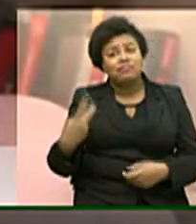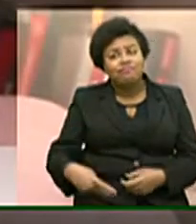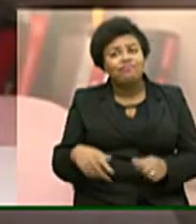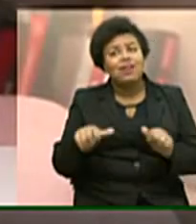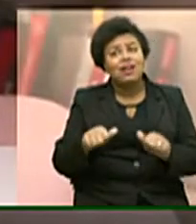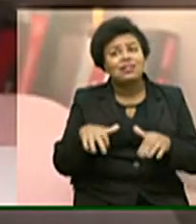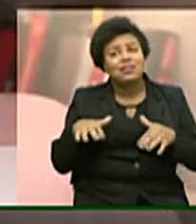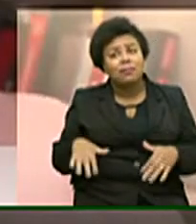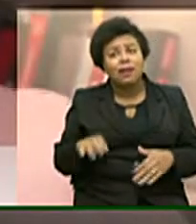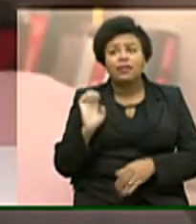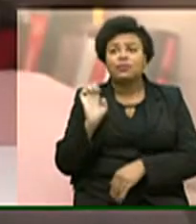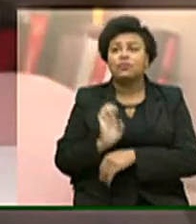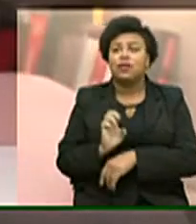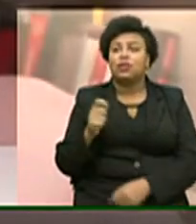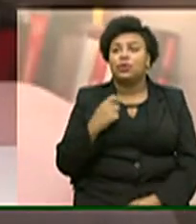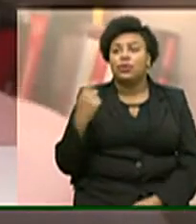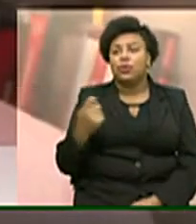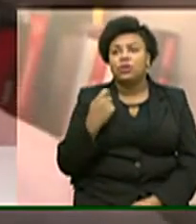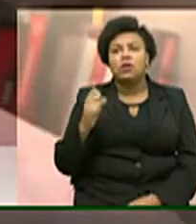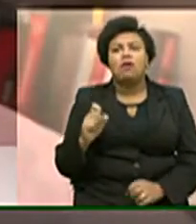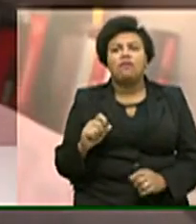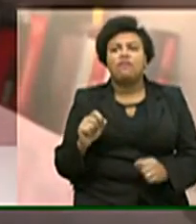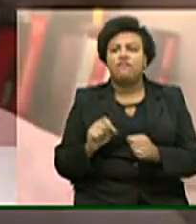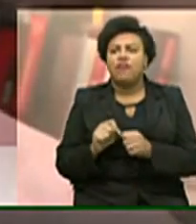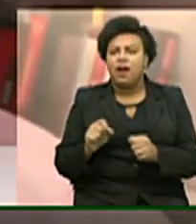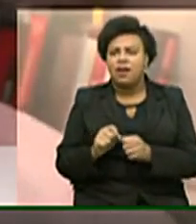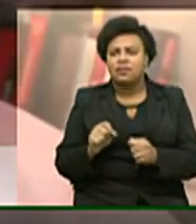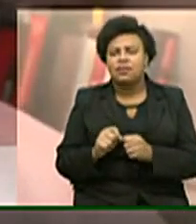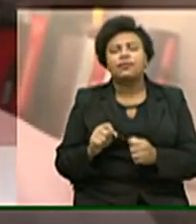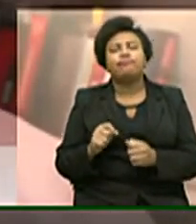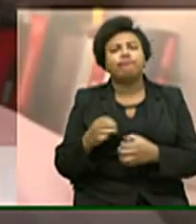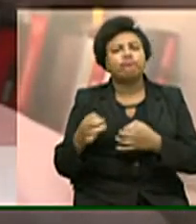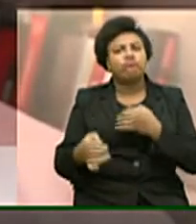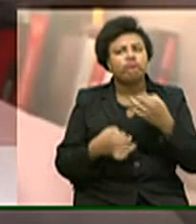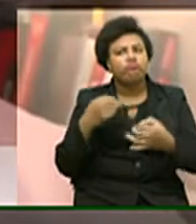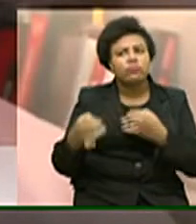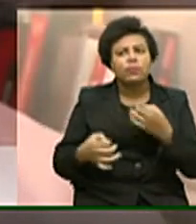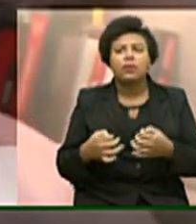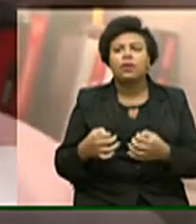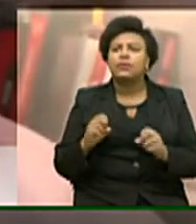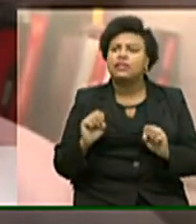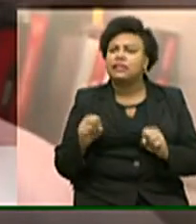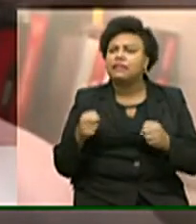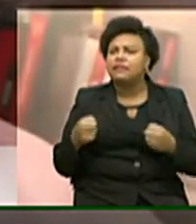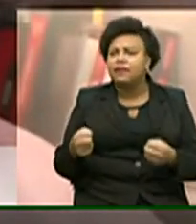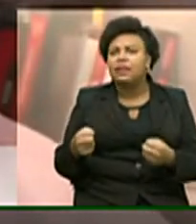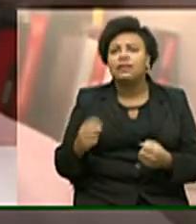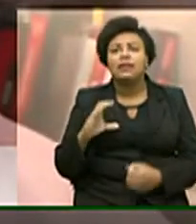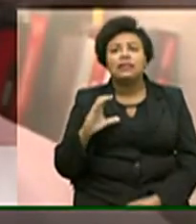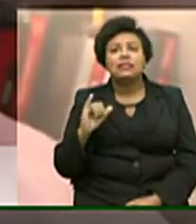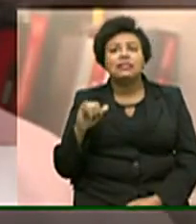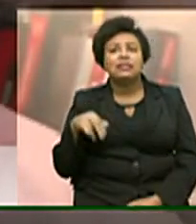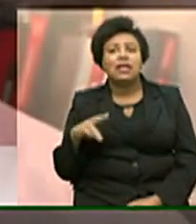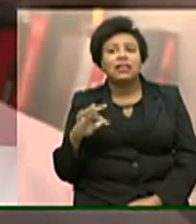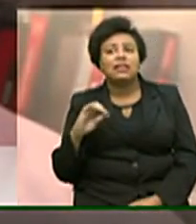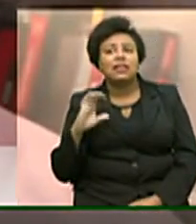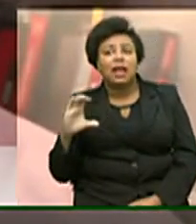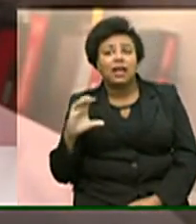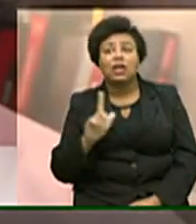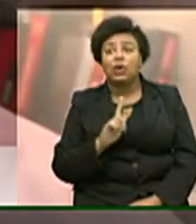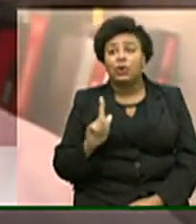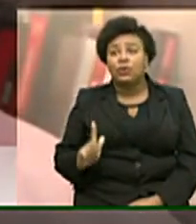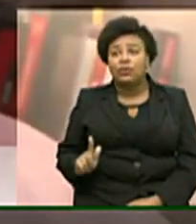Assembleia Legislativa do Rio Grande do Sul forme, né, opinião, que defenda a nossa CETEC. O